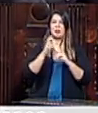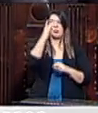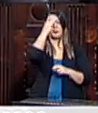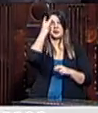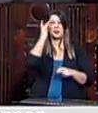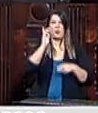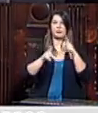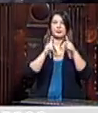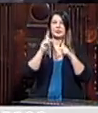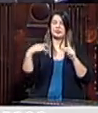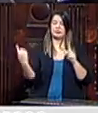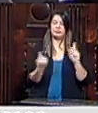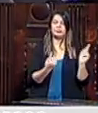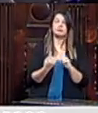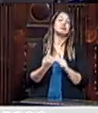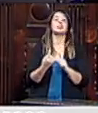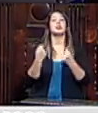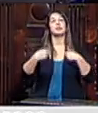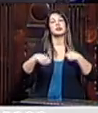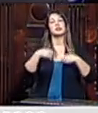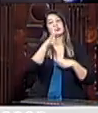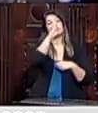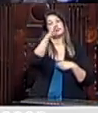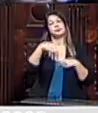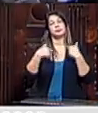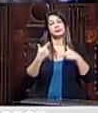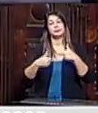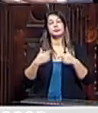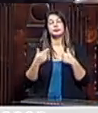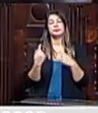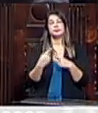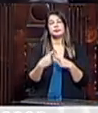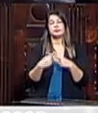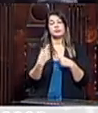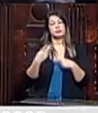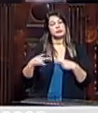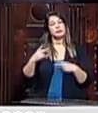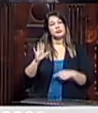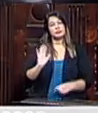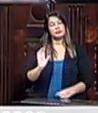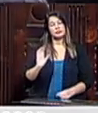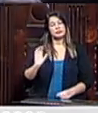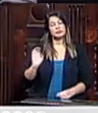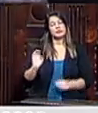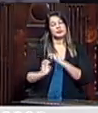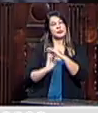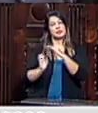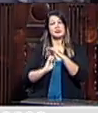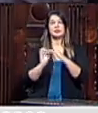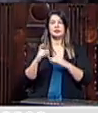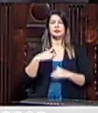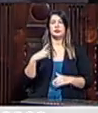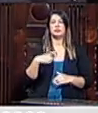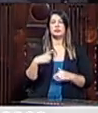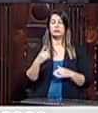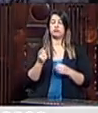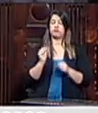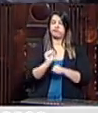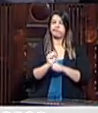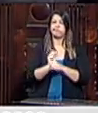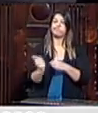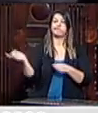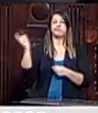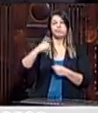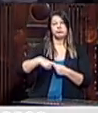população que trabalha, pô? Porque eu peço até que os autores façam, vamos voltar em segunda votação, não